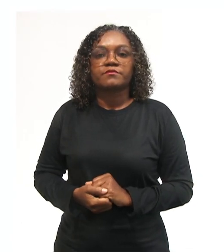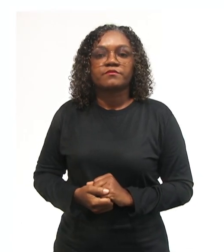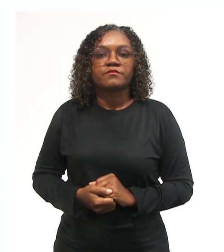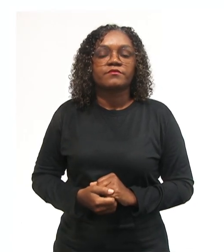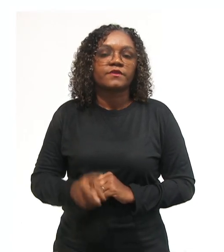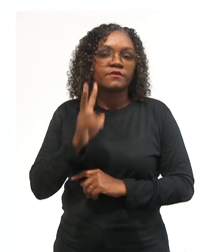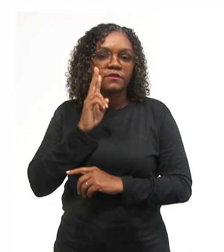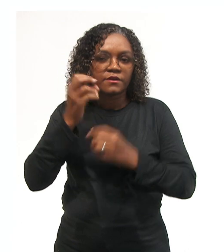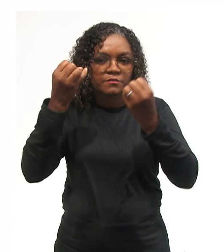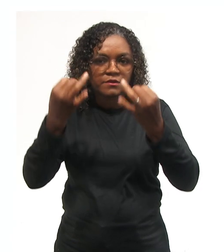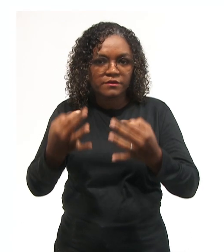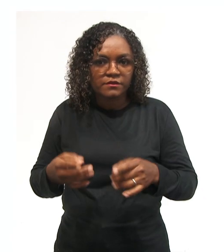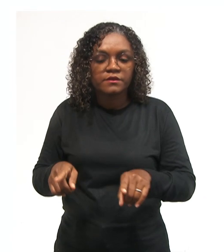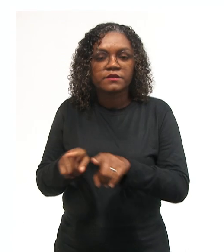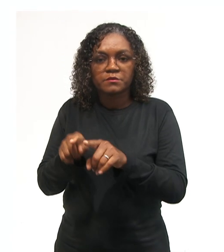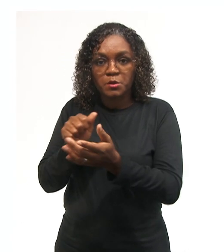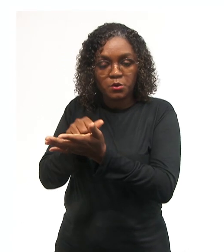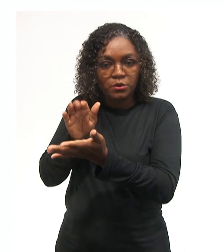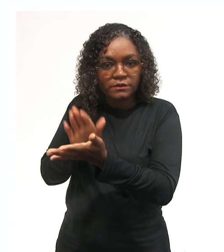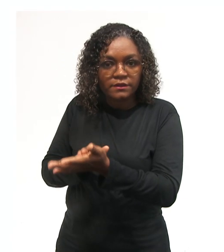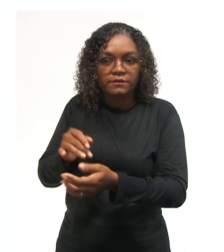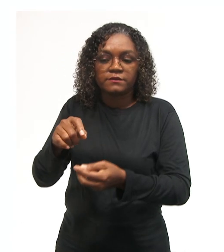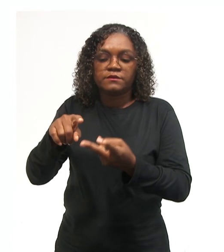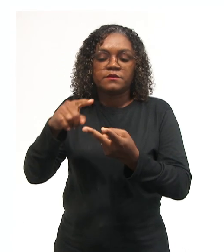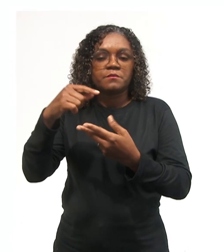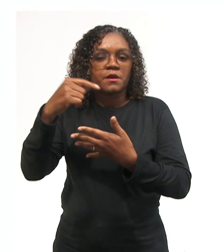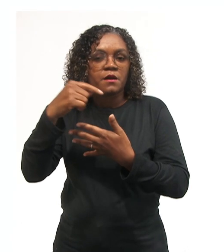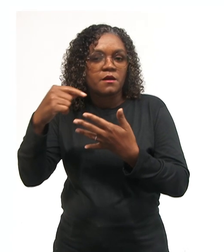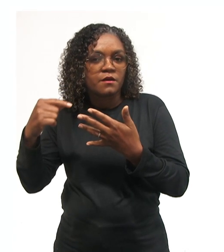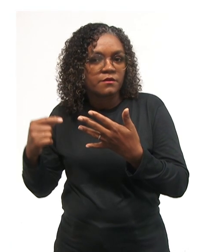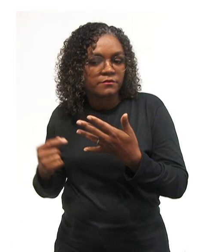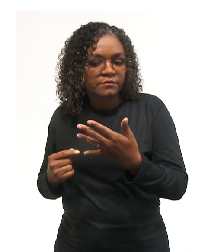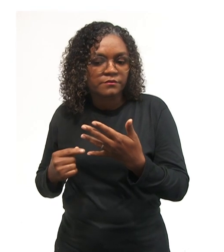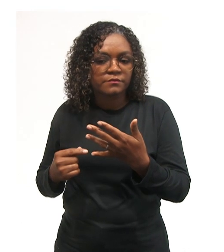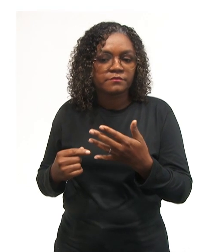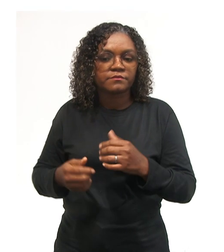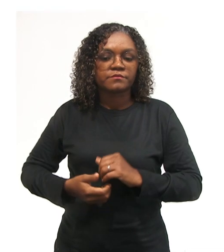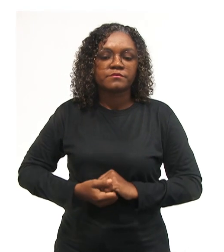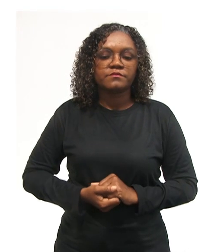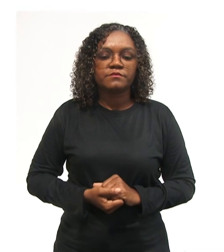externalidades, punindo aqueles que descumprem as regras.